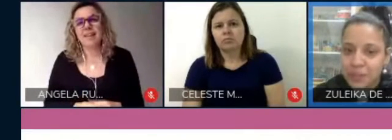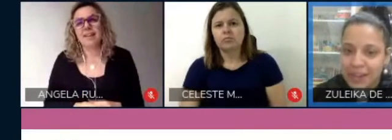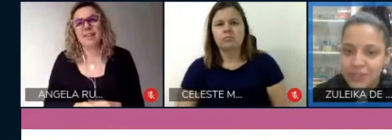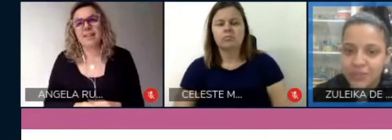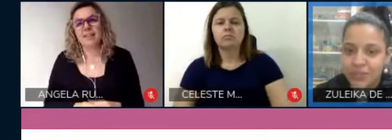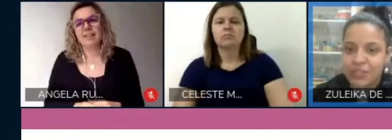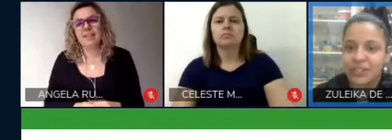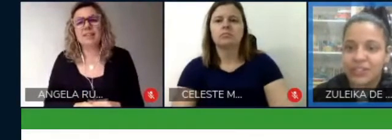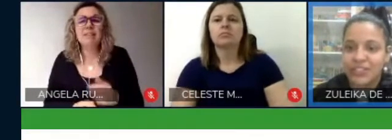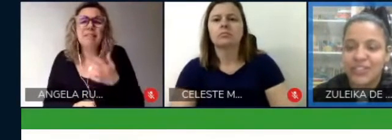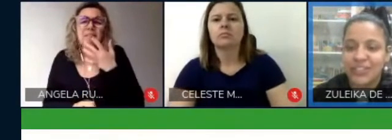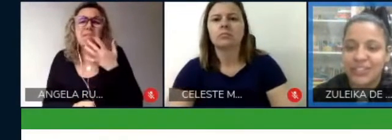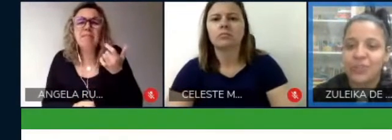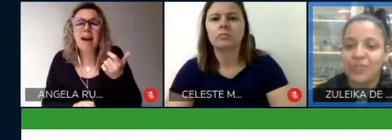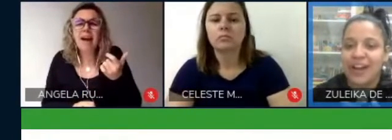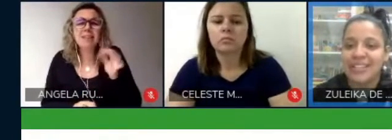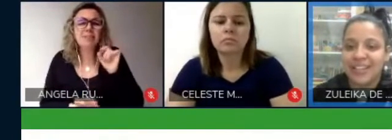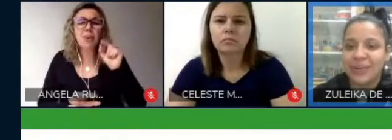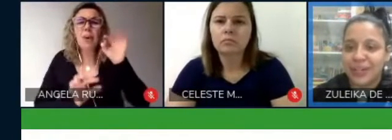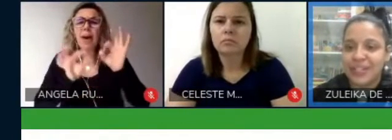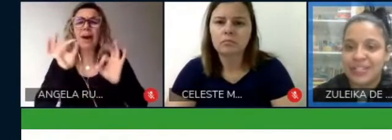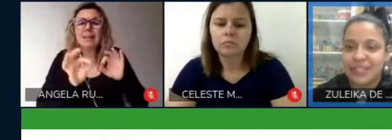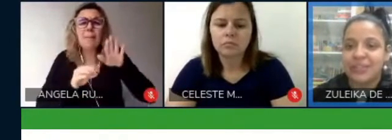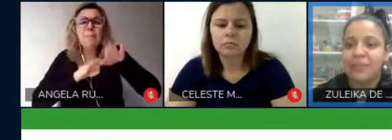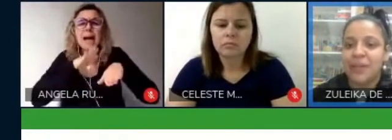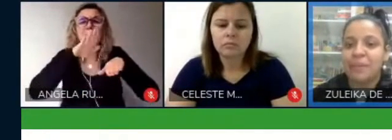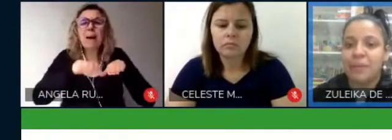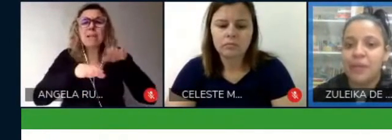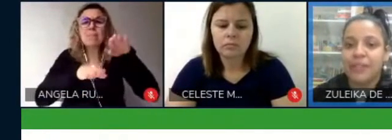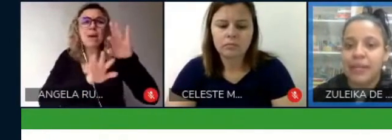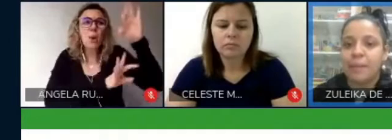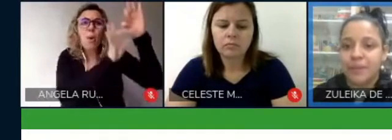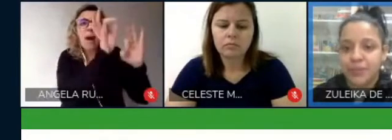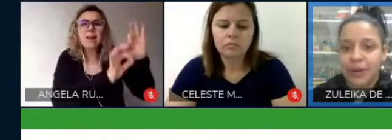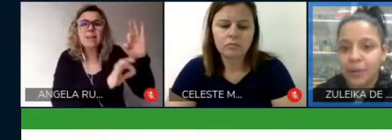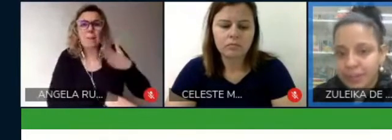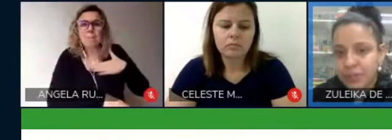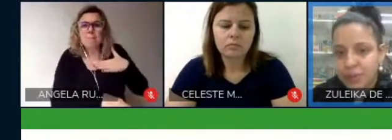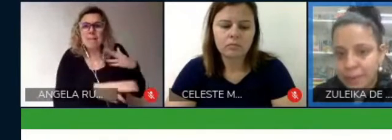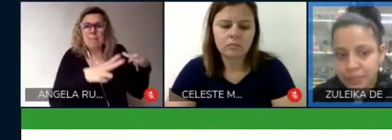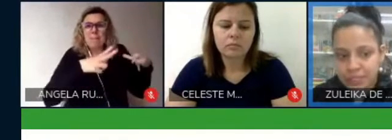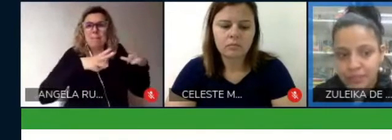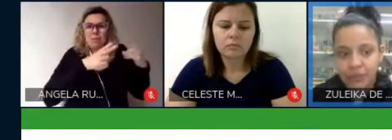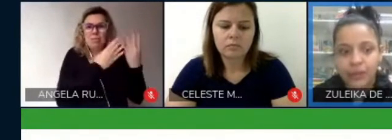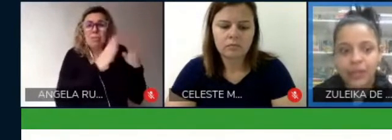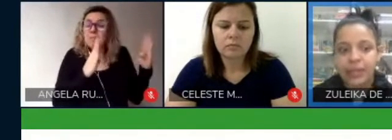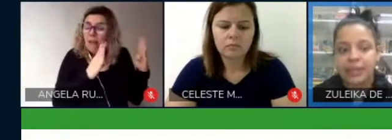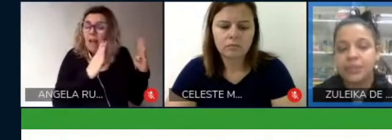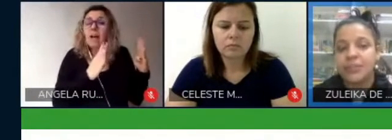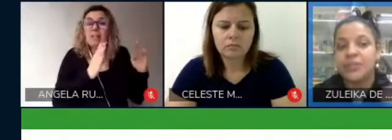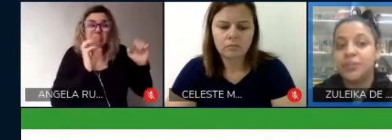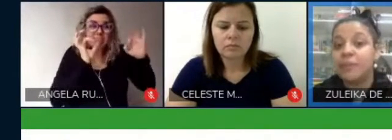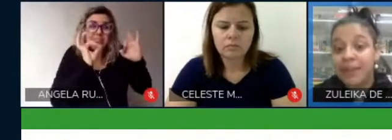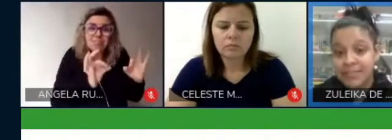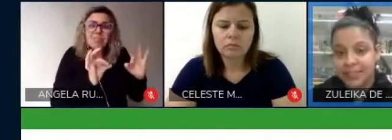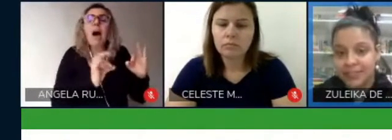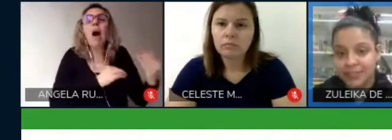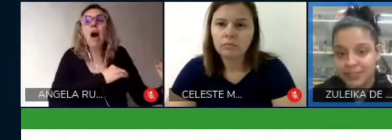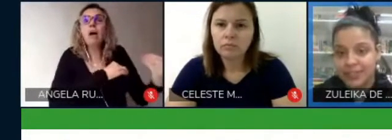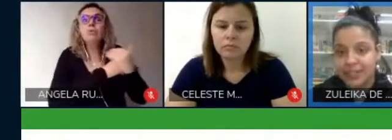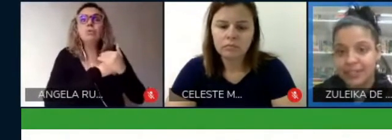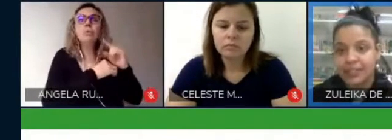alguns pequenos passos de que eu faça a organização da minha biblioteca pessoal, isso é possível e nos